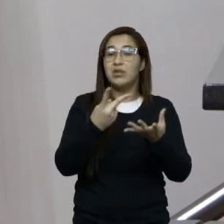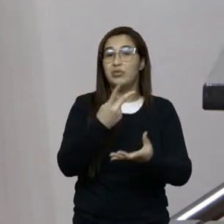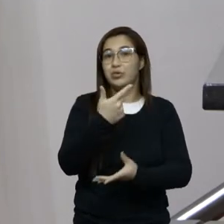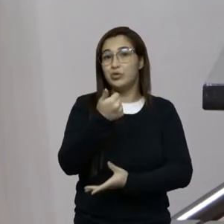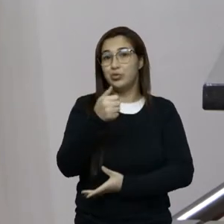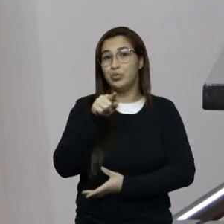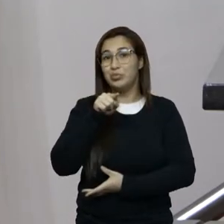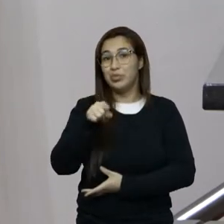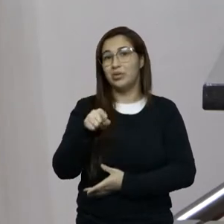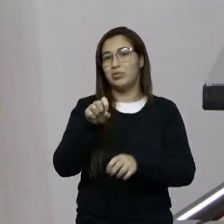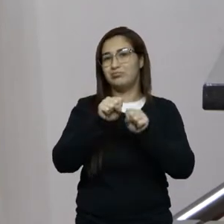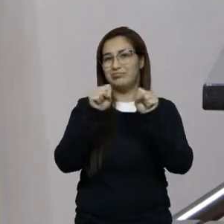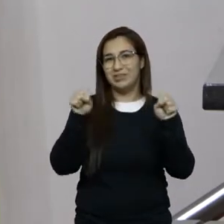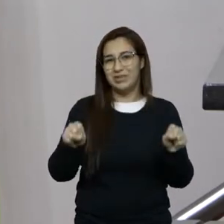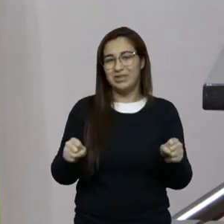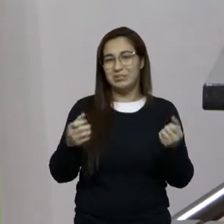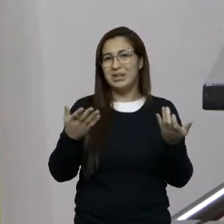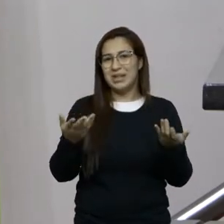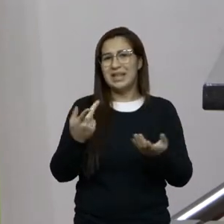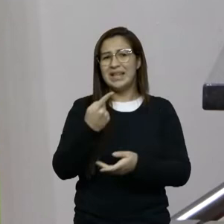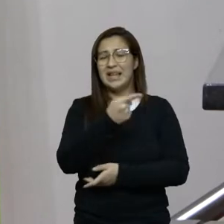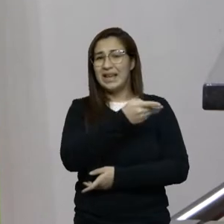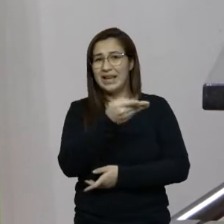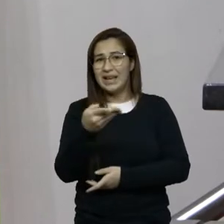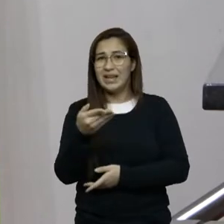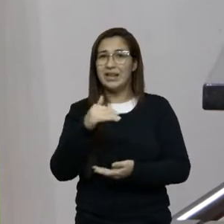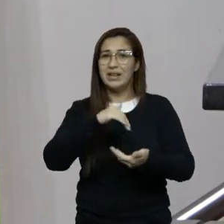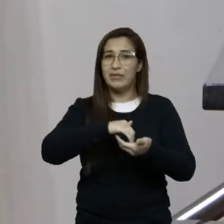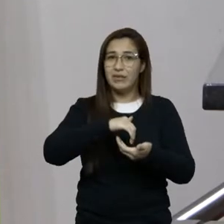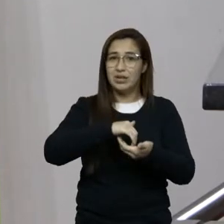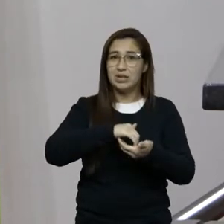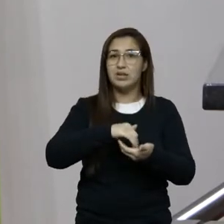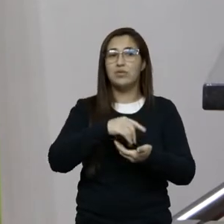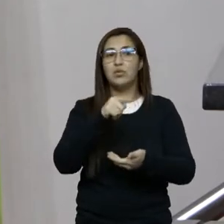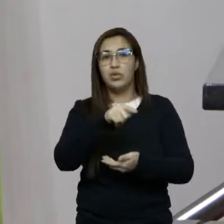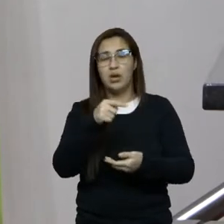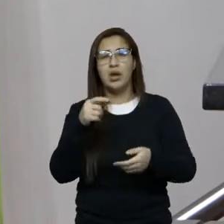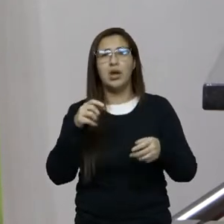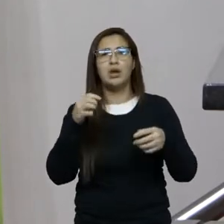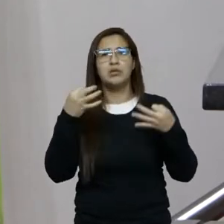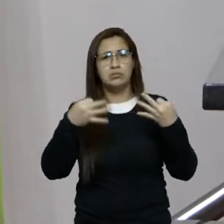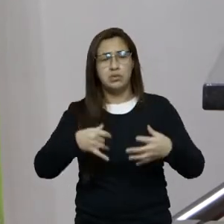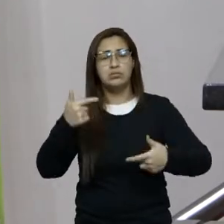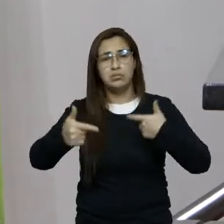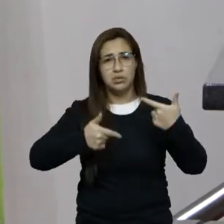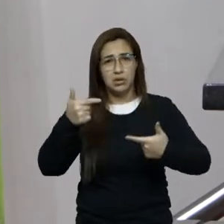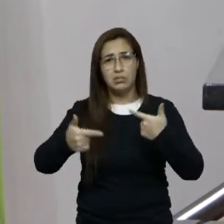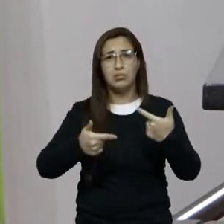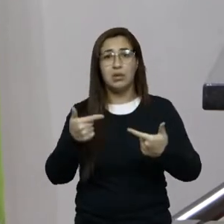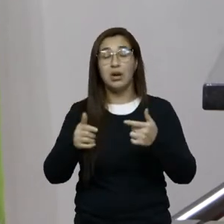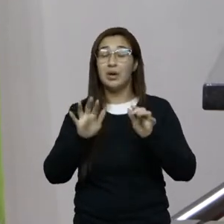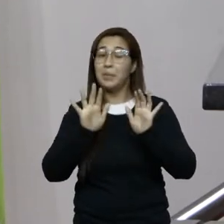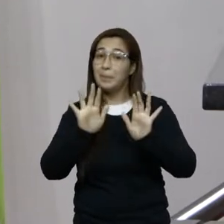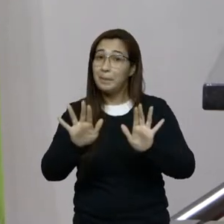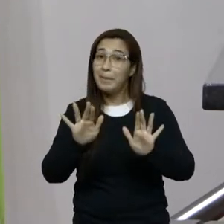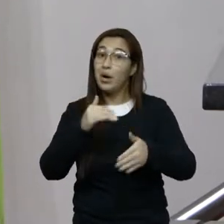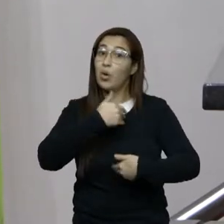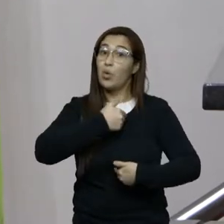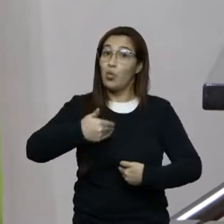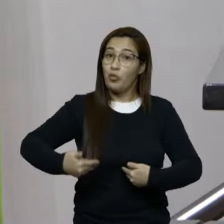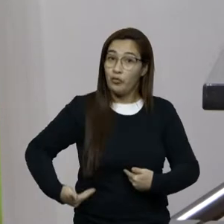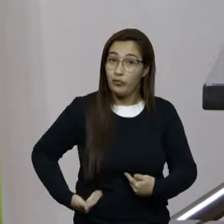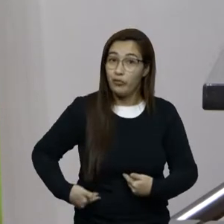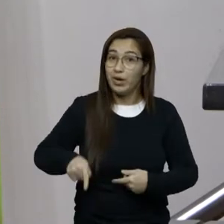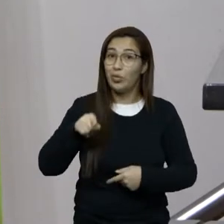ninguém aqui tá falando da capacidade a defesa civil ou não ninguém discute capacidade de Face viu o que nós tô falando é que o governo é